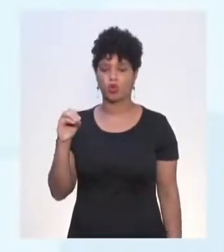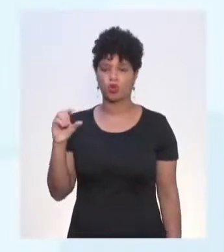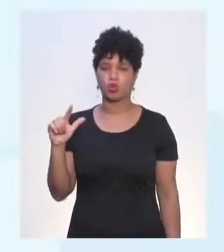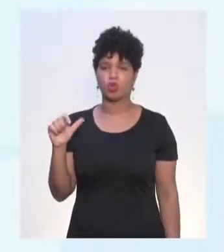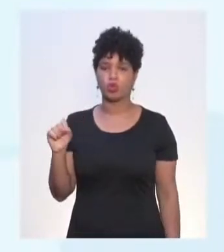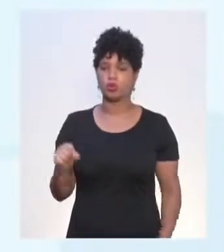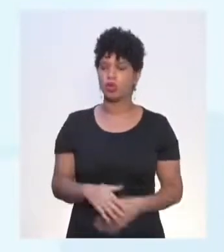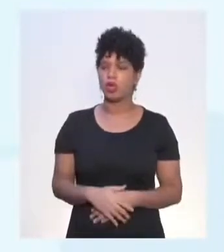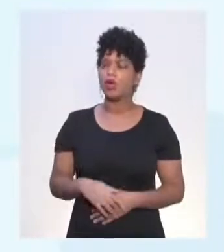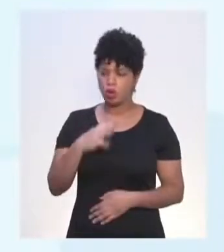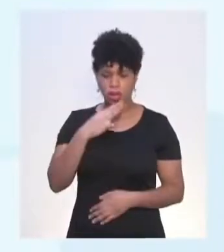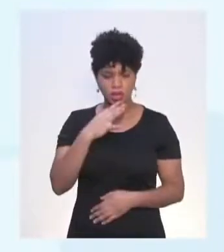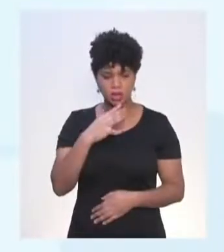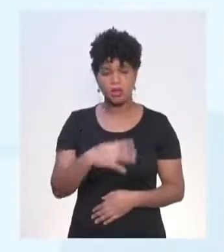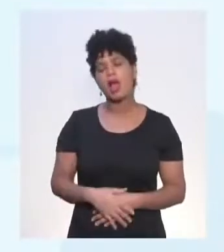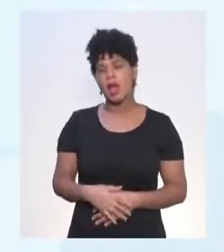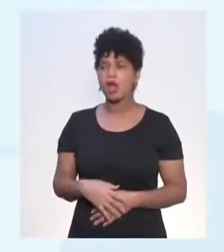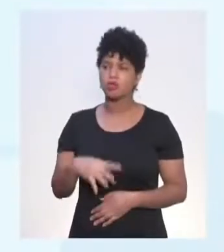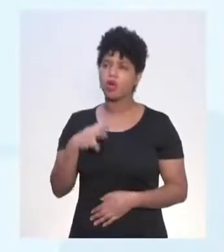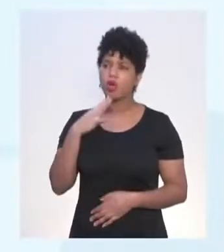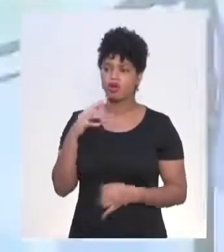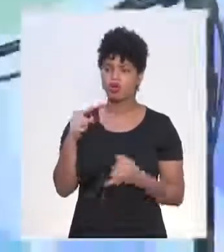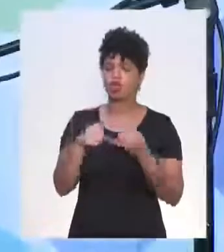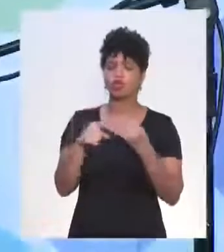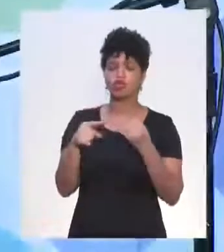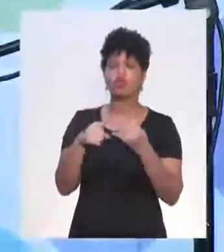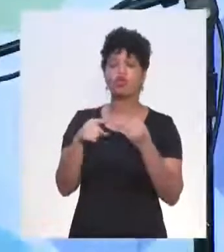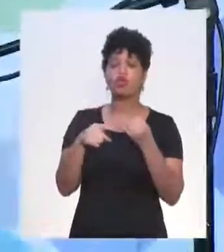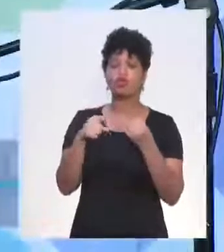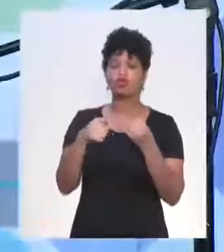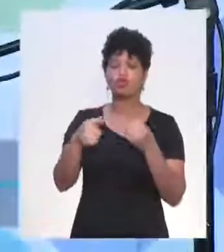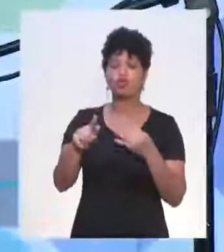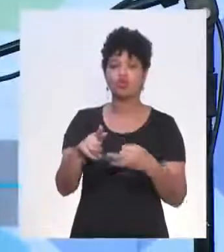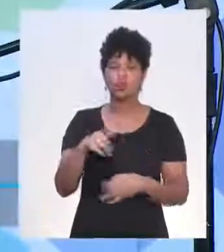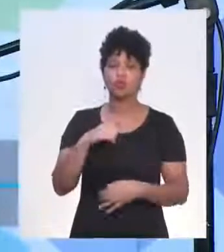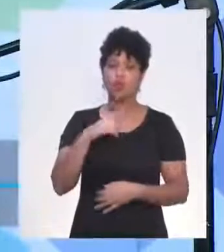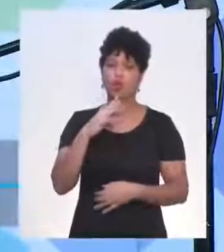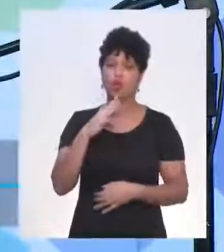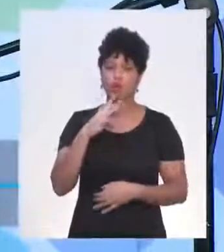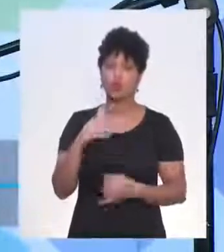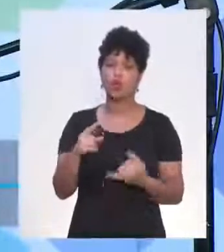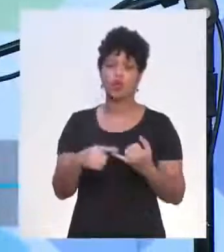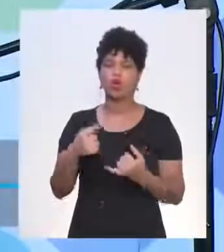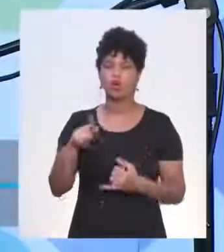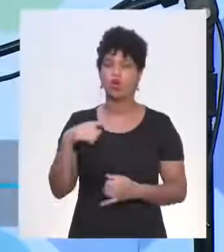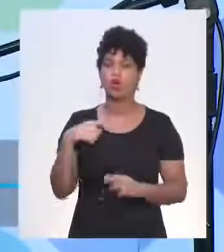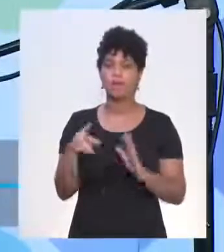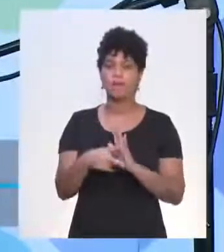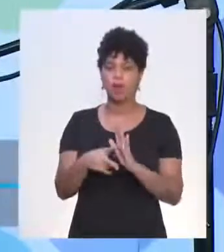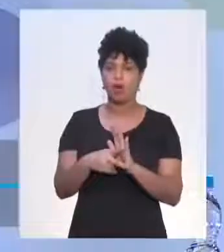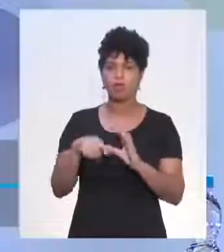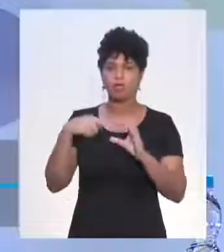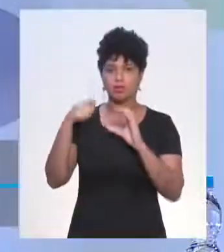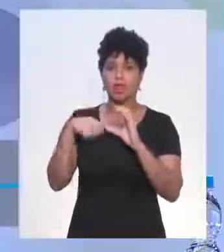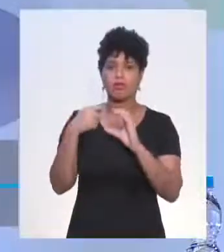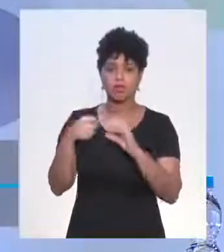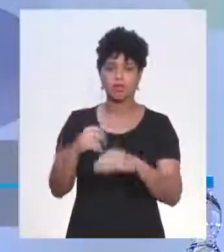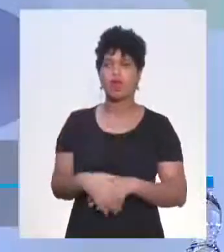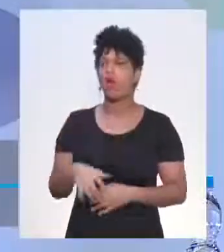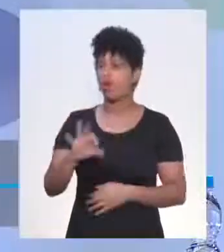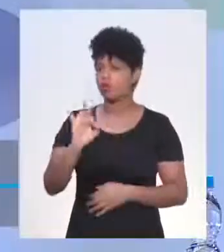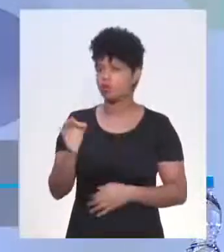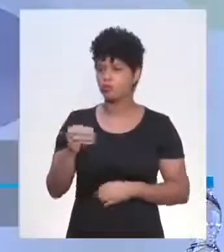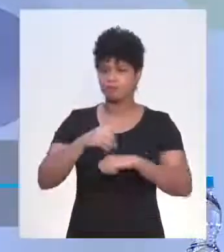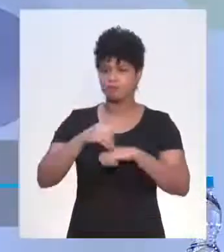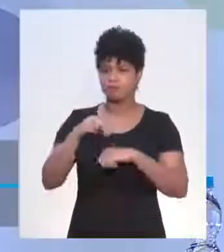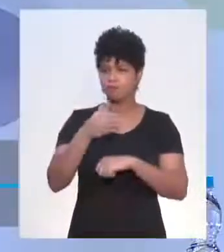o produtos ele é é pra gravação programação é um dos programas assim mais usadas para gravação aí turma fica a dica